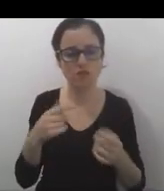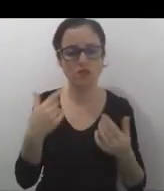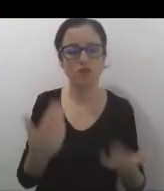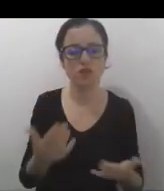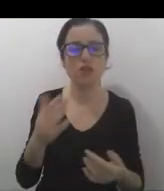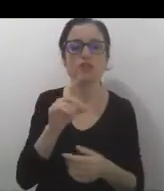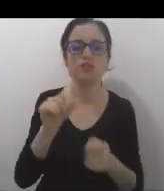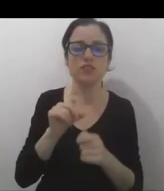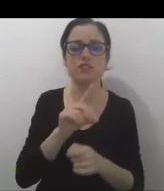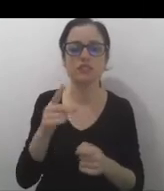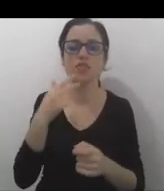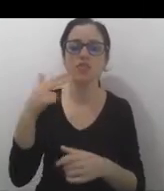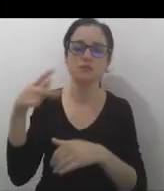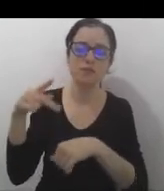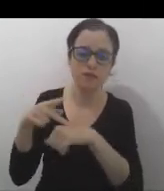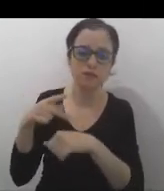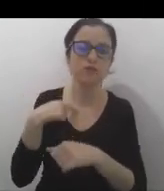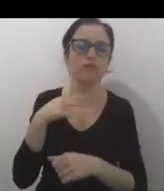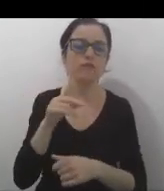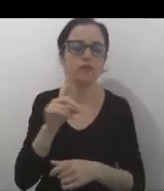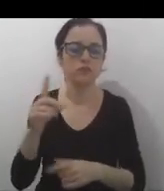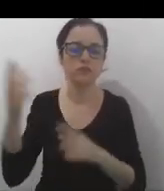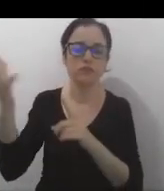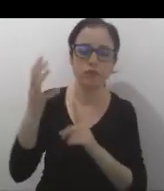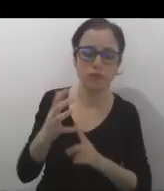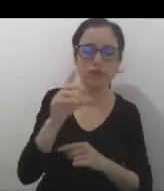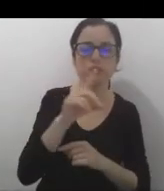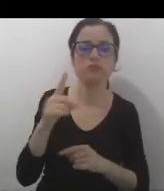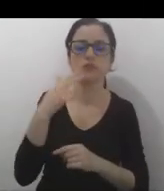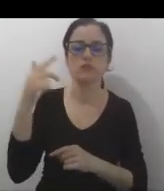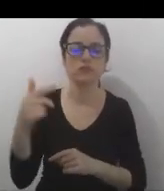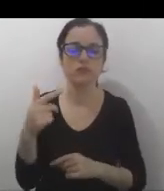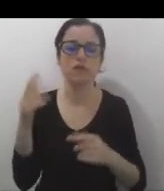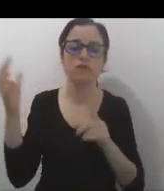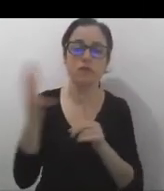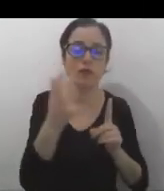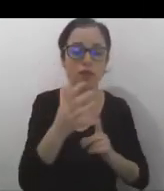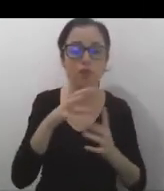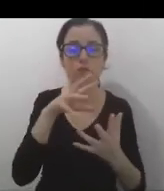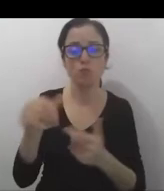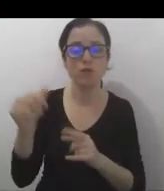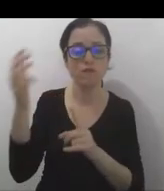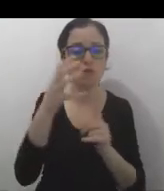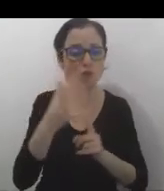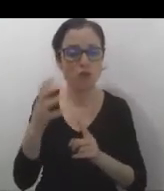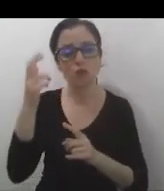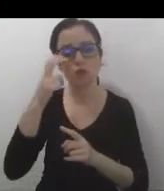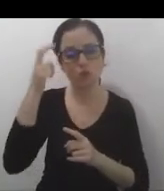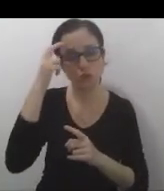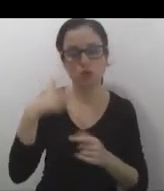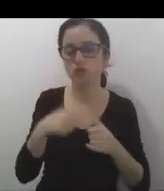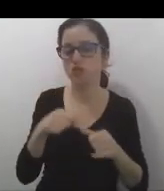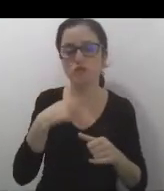influenciado culturalmente, eu não estou falando isso, influenciado diretamente ao resolver um problema. Assim. Nunca